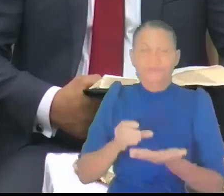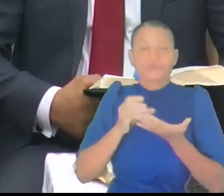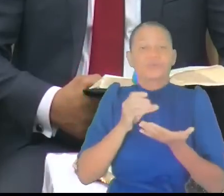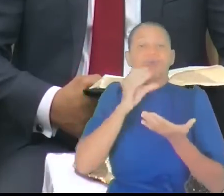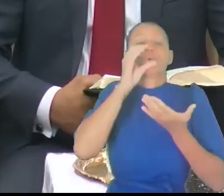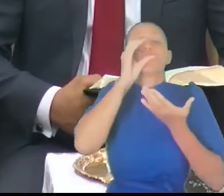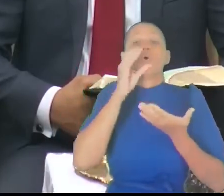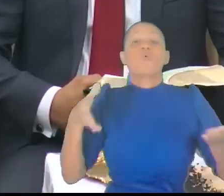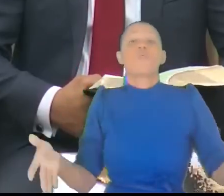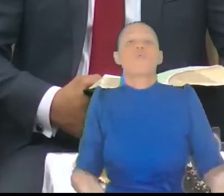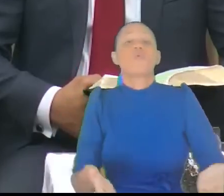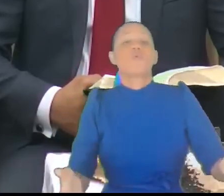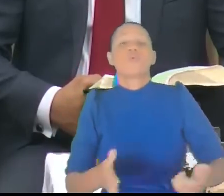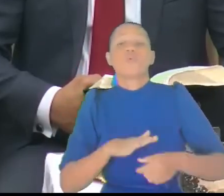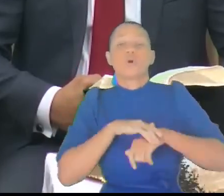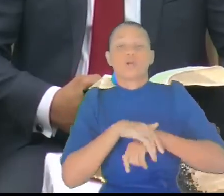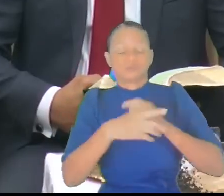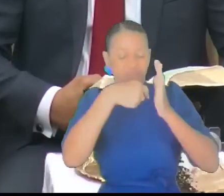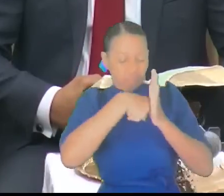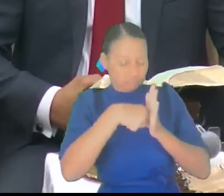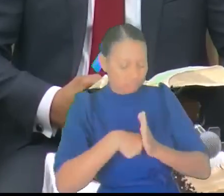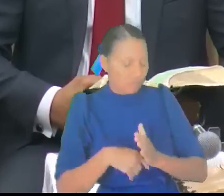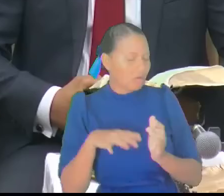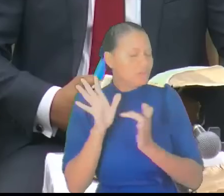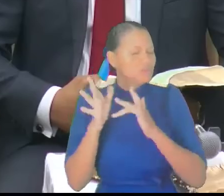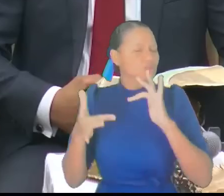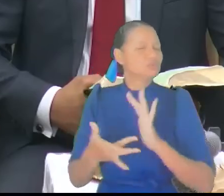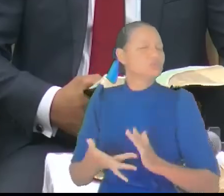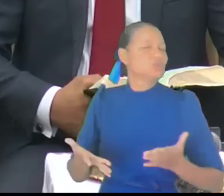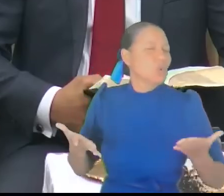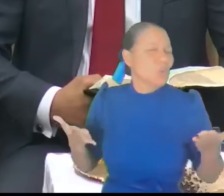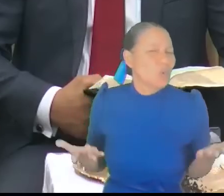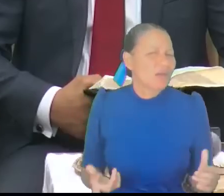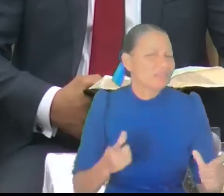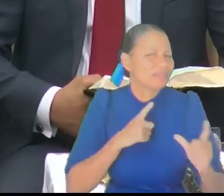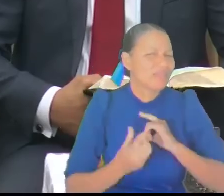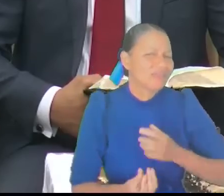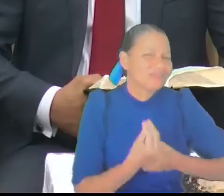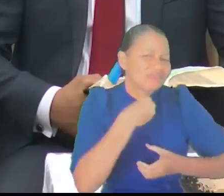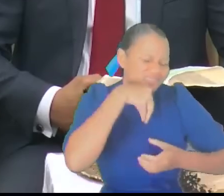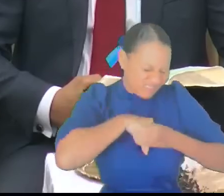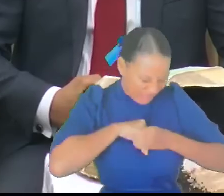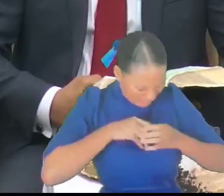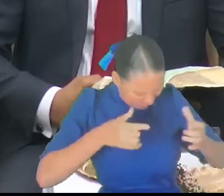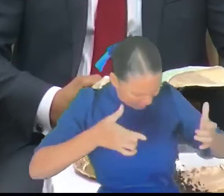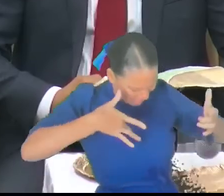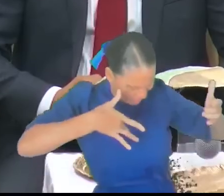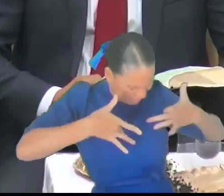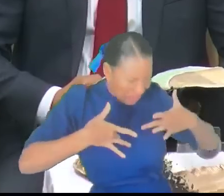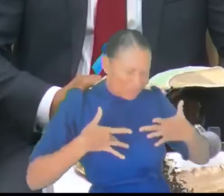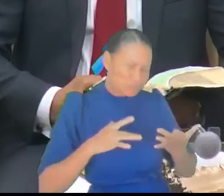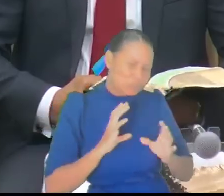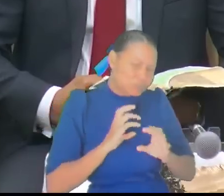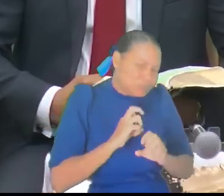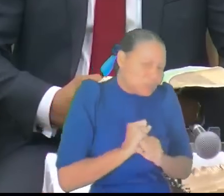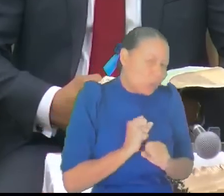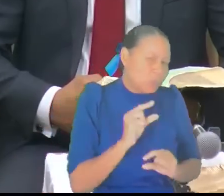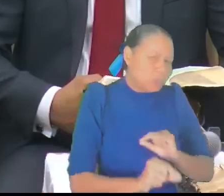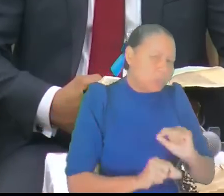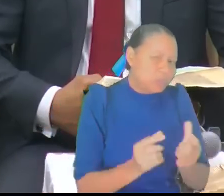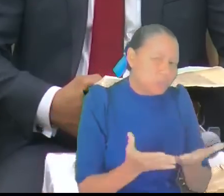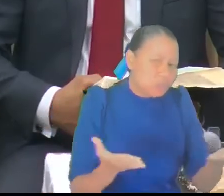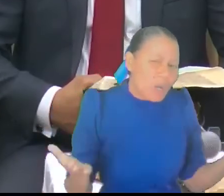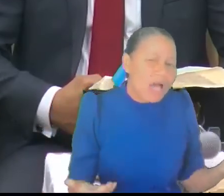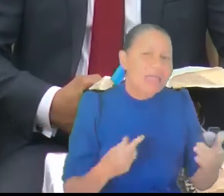é noite de exame. Jesus, o que é que tem em mim ainda de treva? O que é que tem